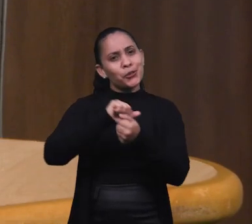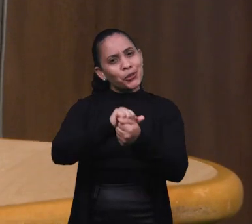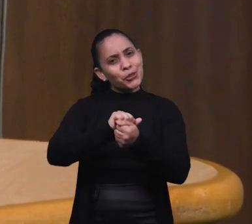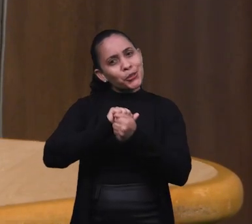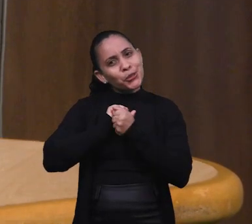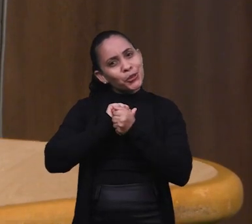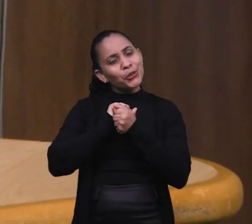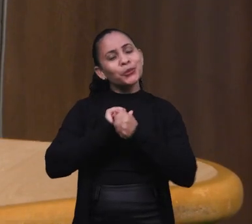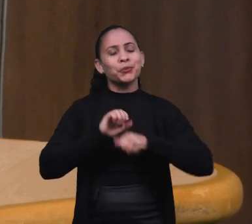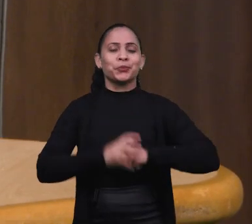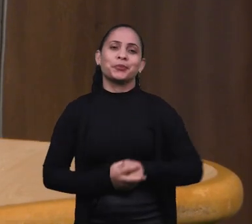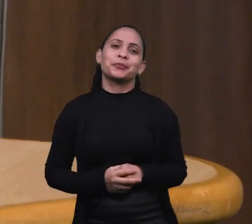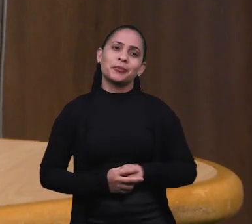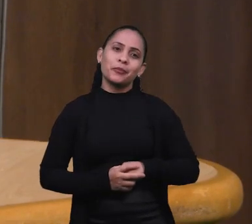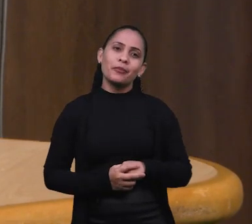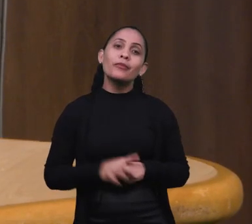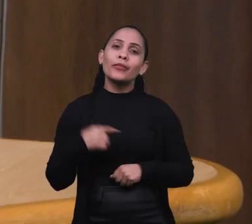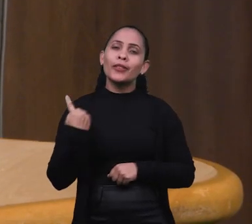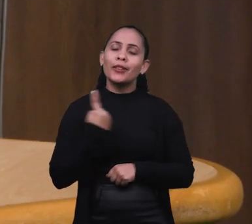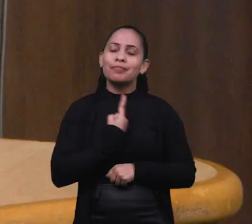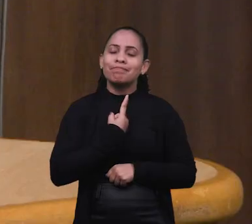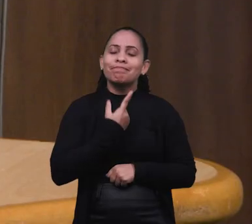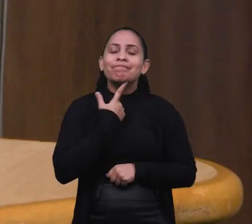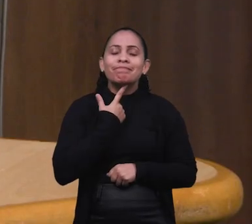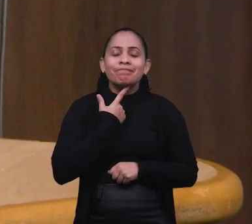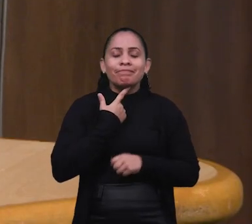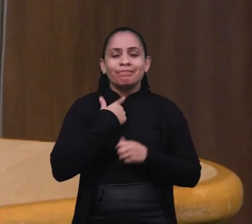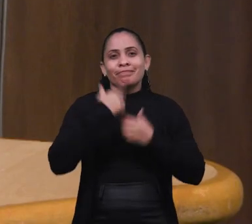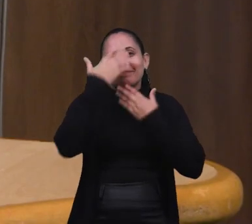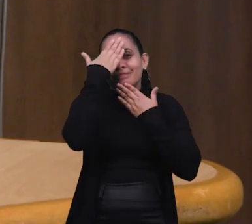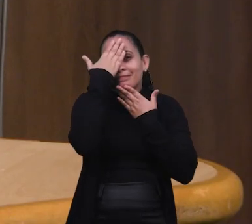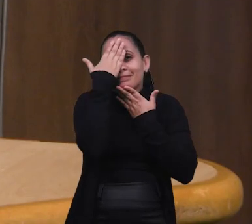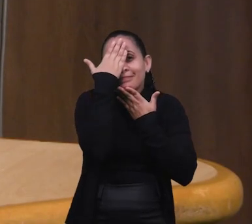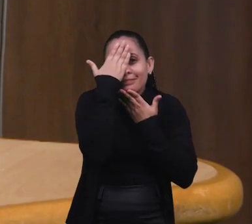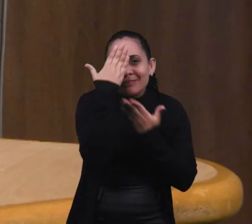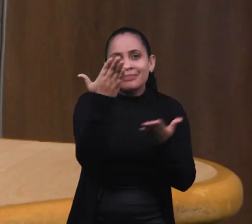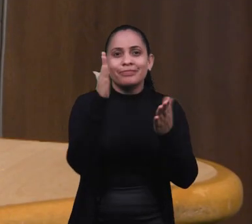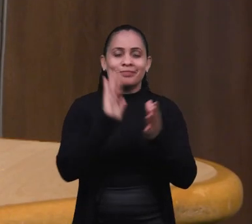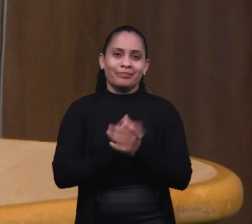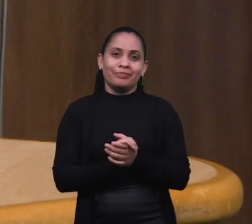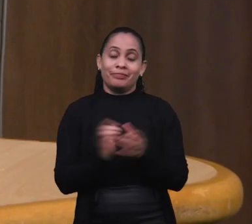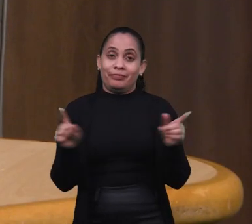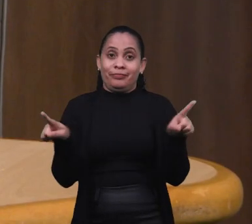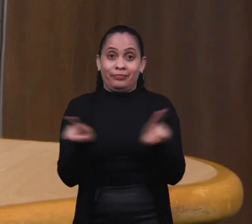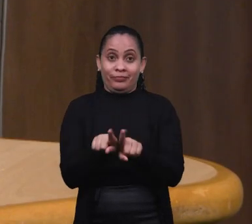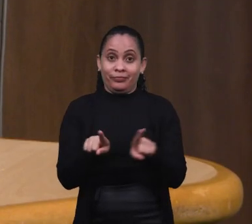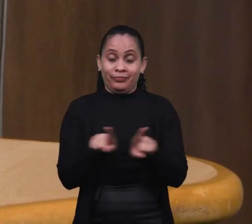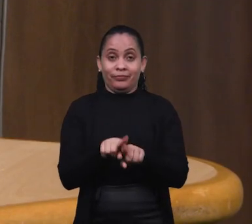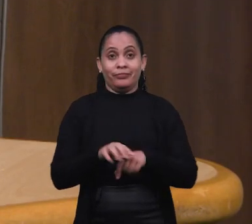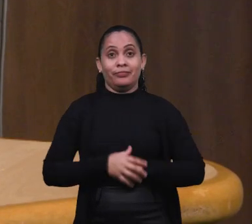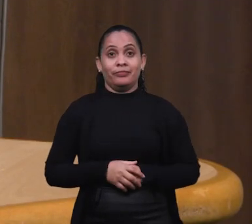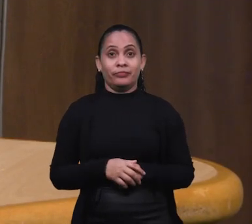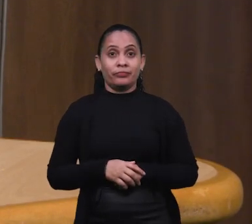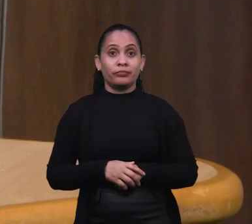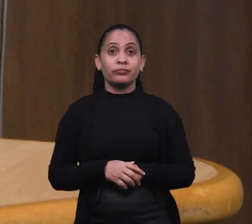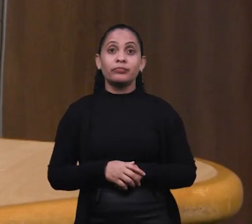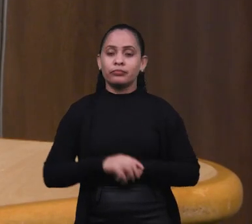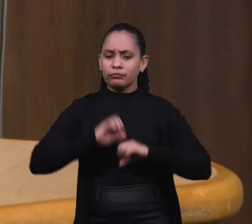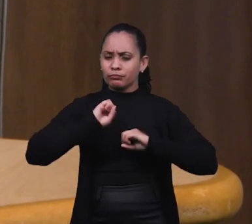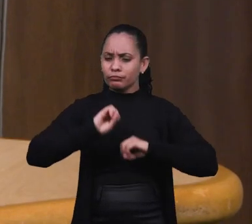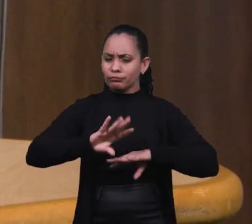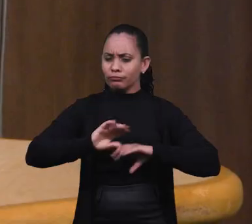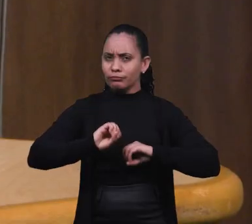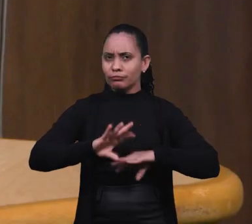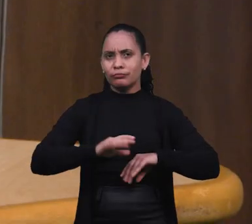aqui conosco. Nós queremos agradecer e falar sobre